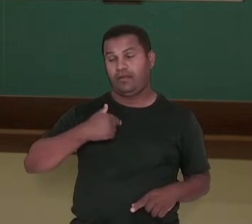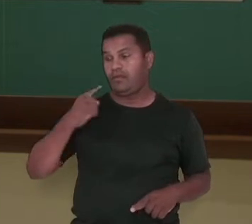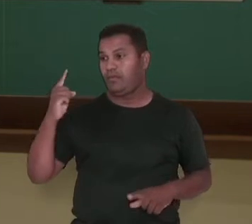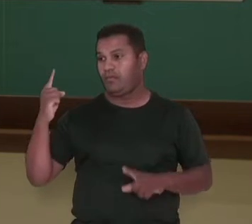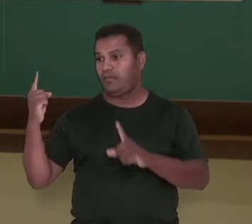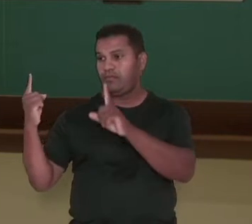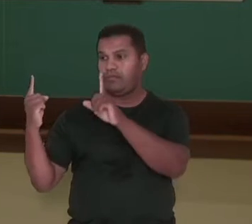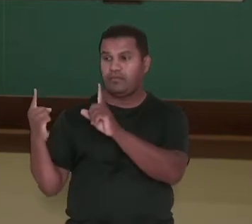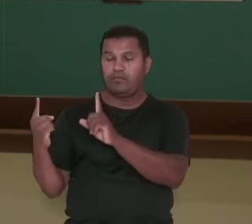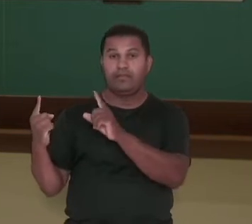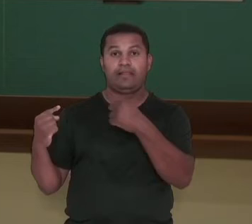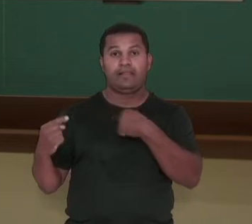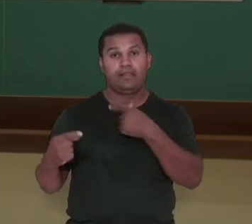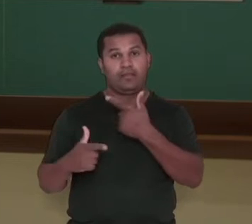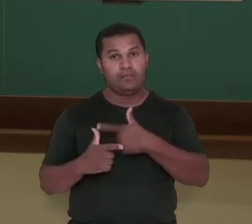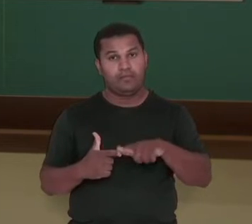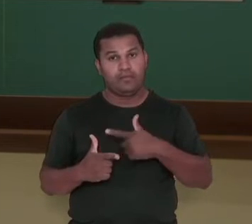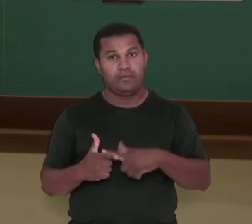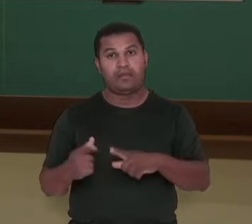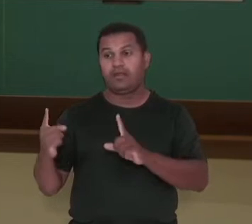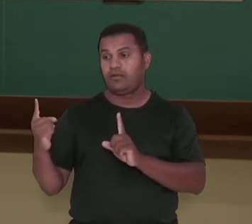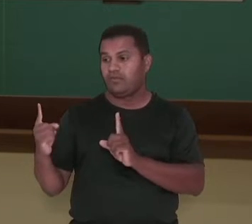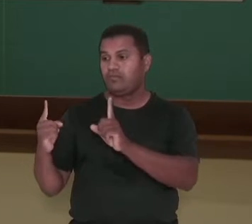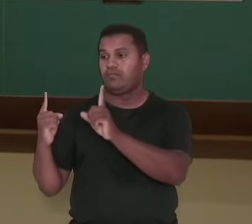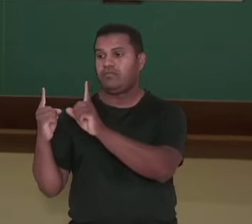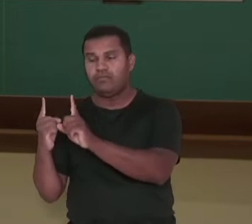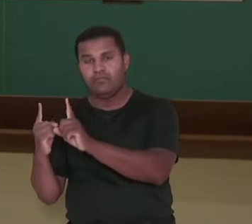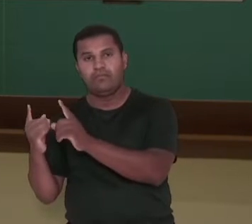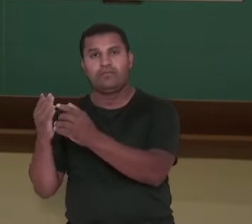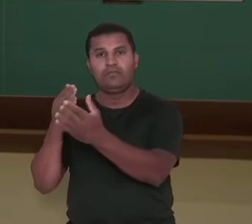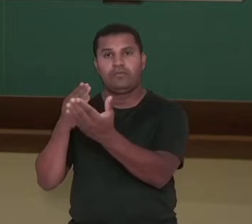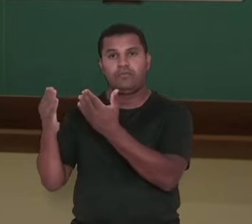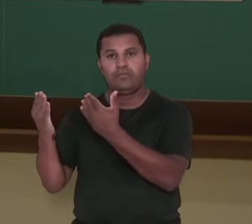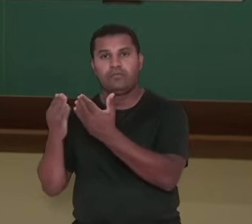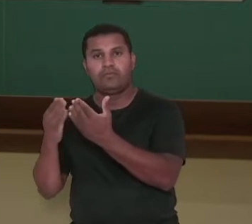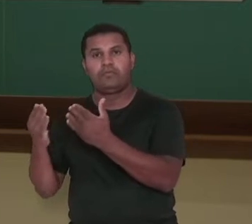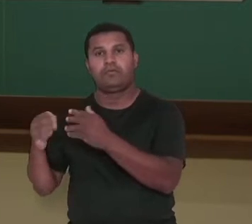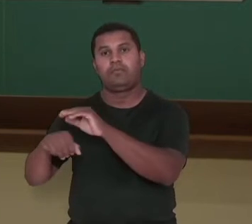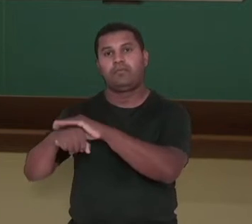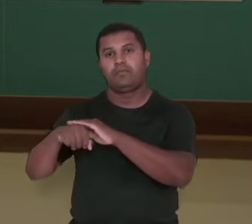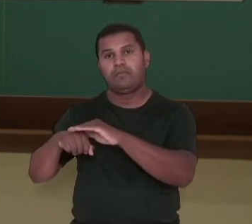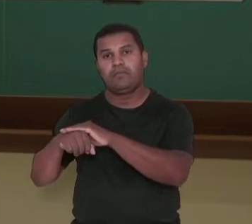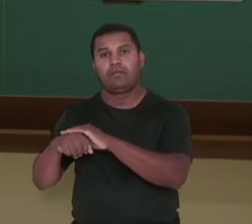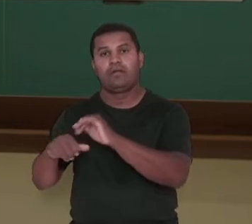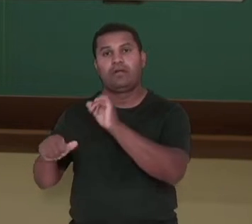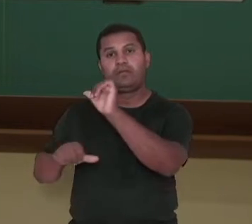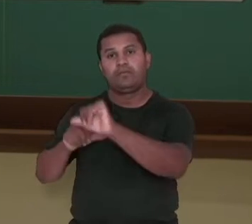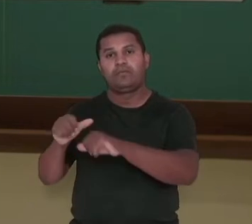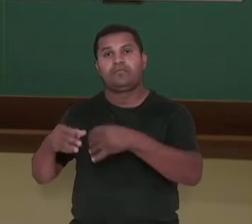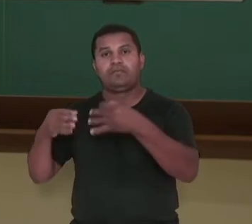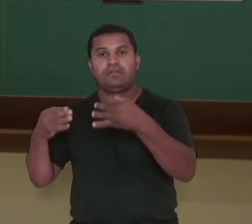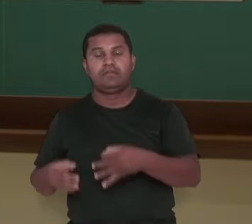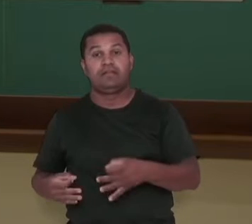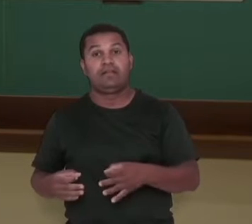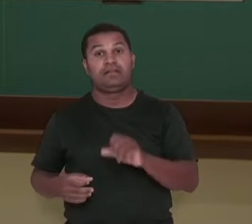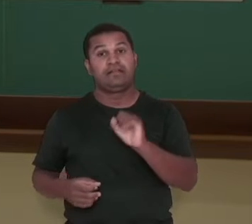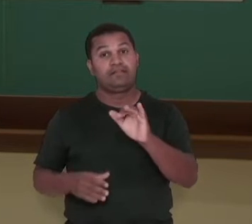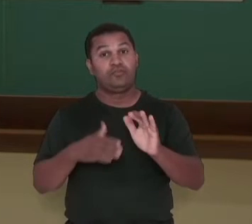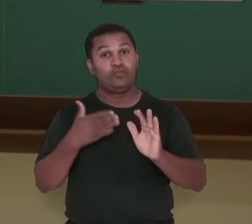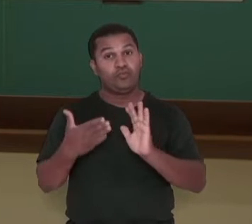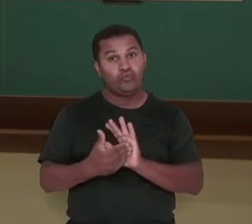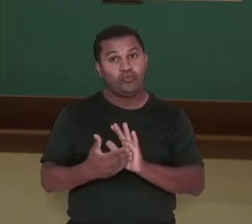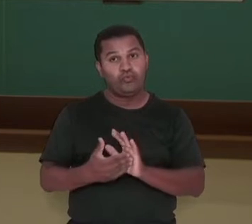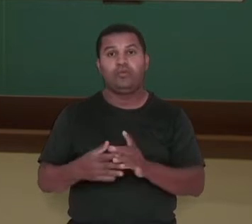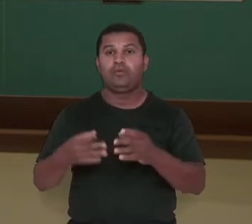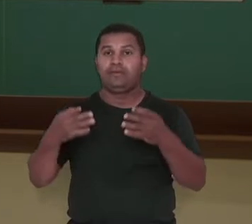isso são características de uma pessoa proativa. Se vocês responderam que costumam tomar essas atitudes, já estão no caminho